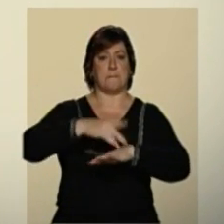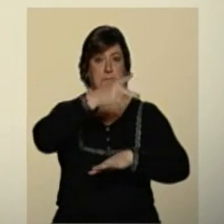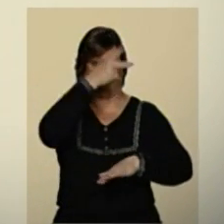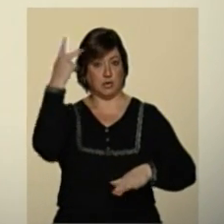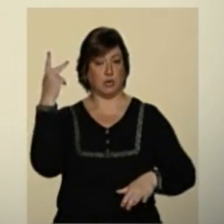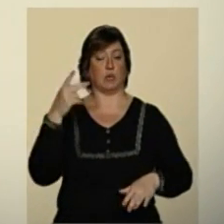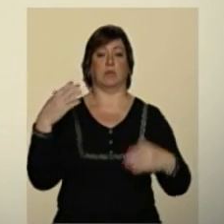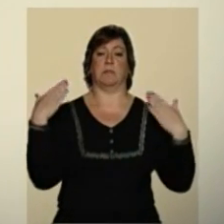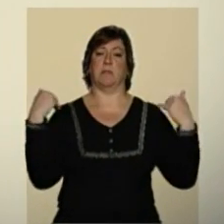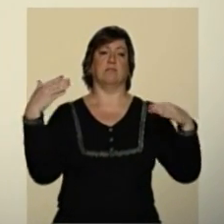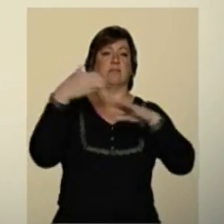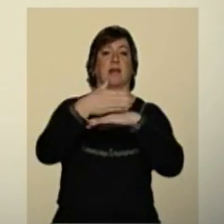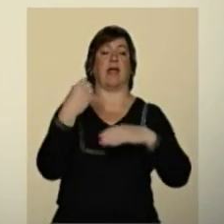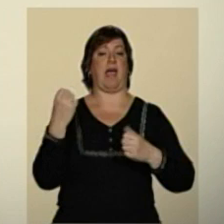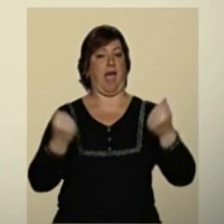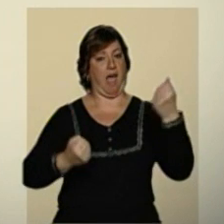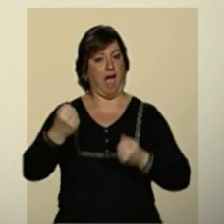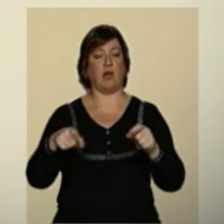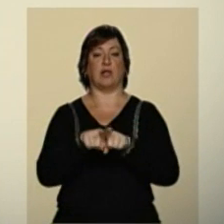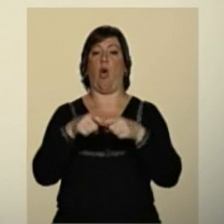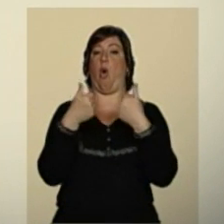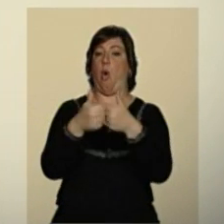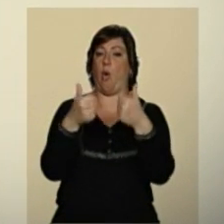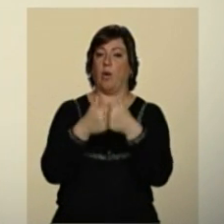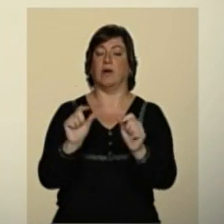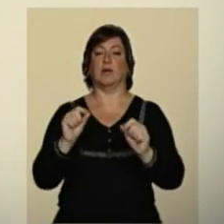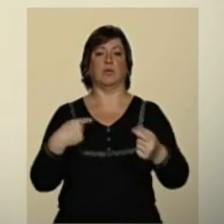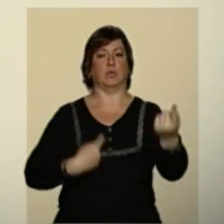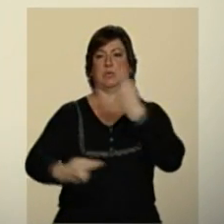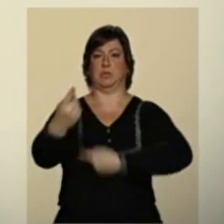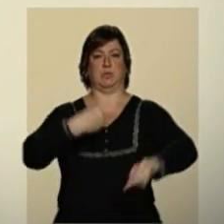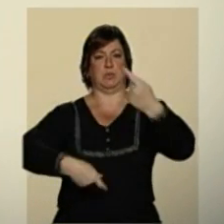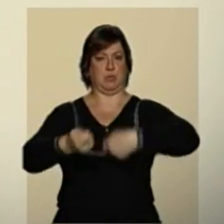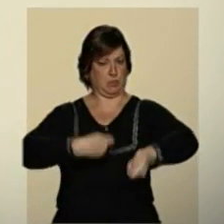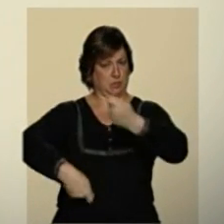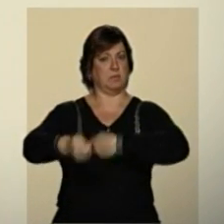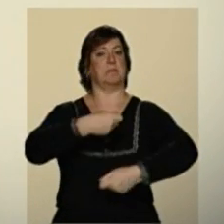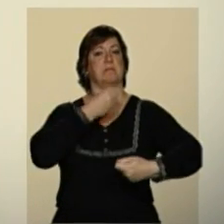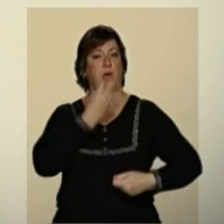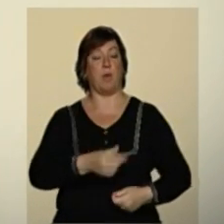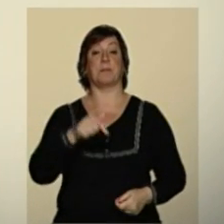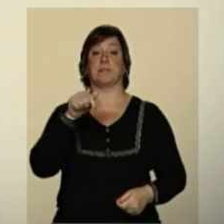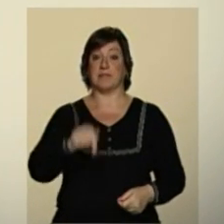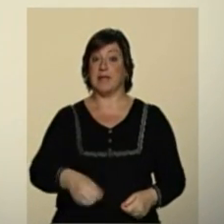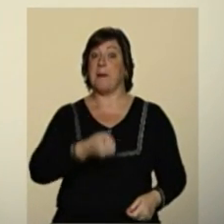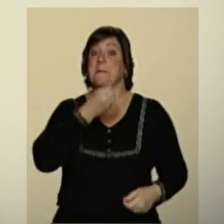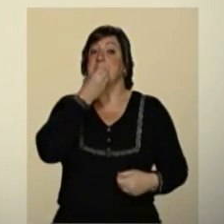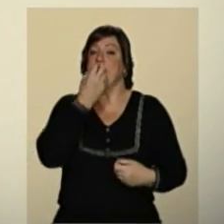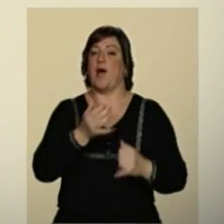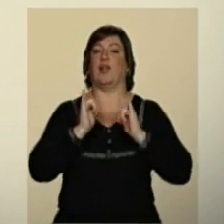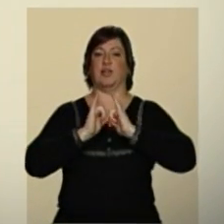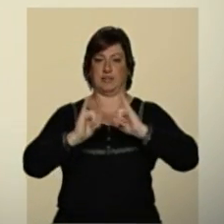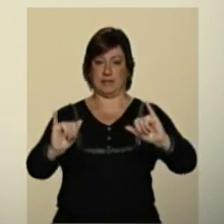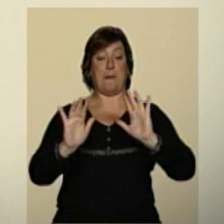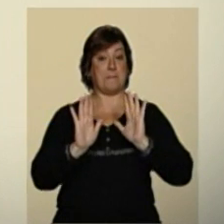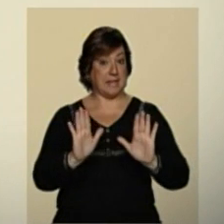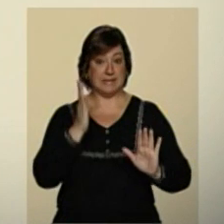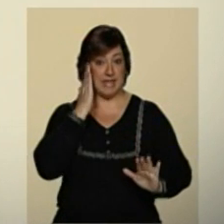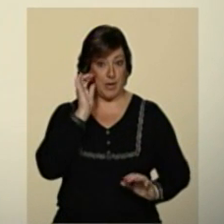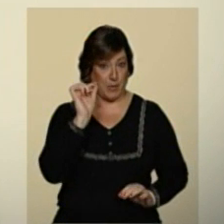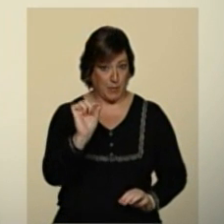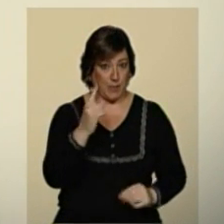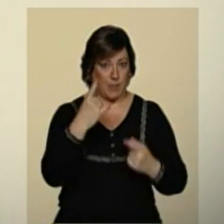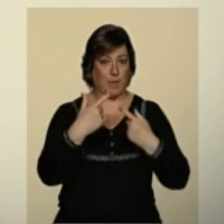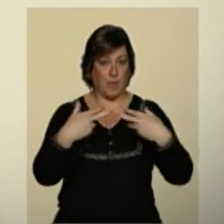carro de ônibus contribuindo também para dinamizar o setor essa é uma ótima notícia mas sabe de uma coisa